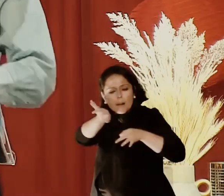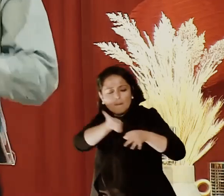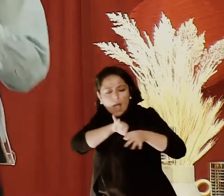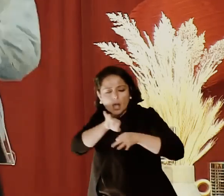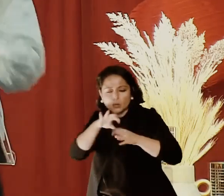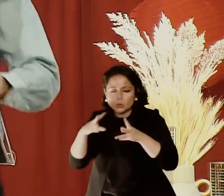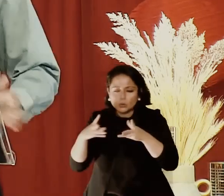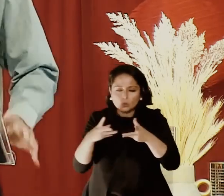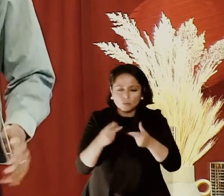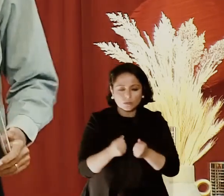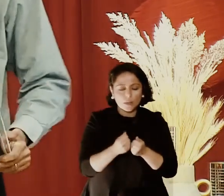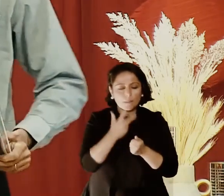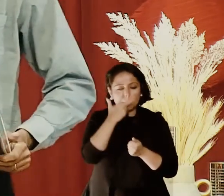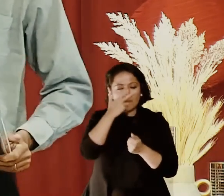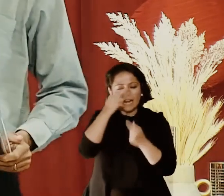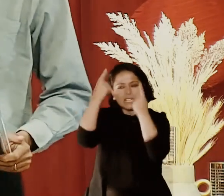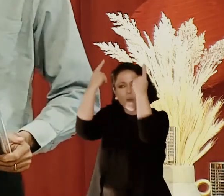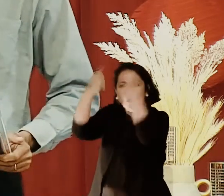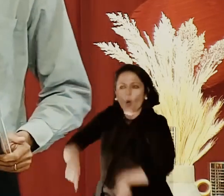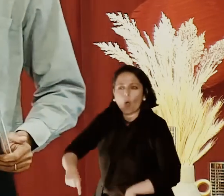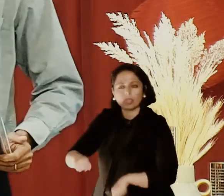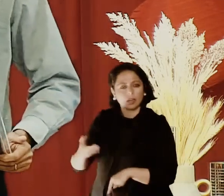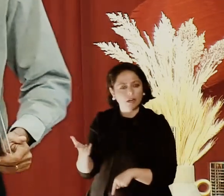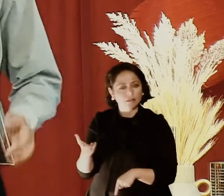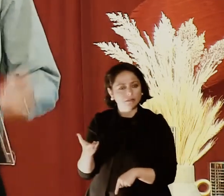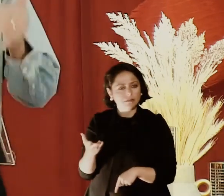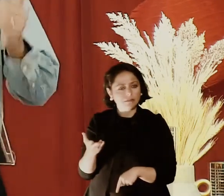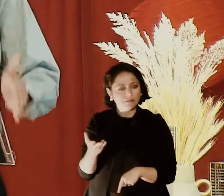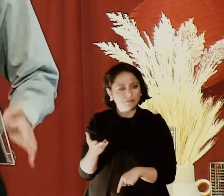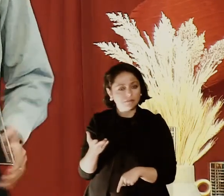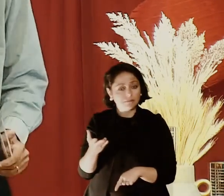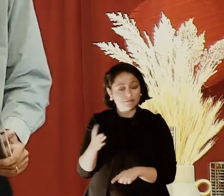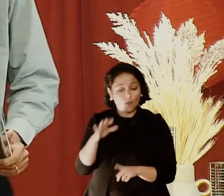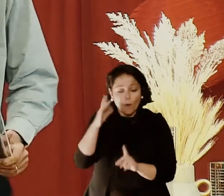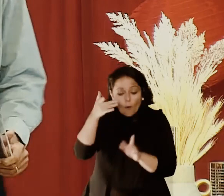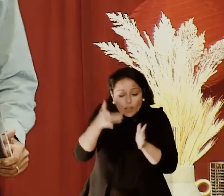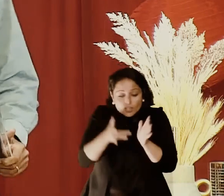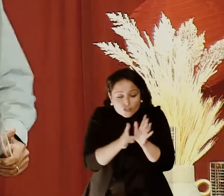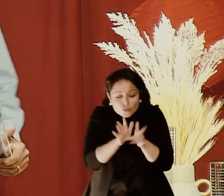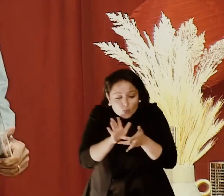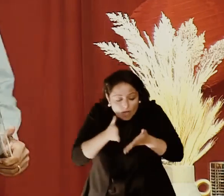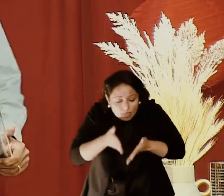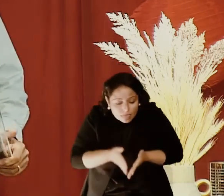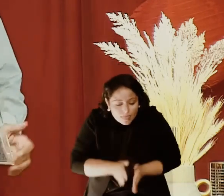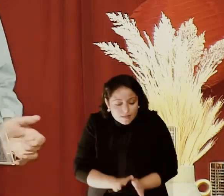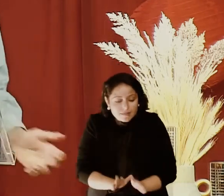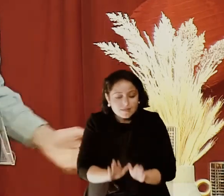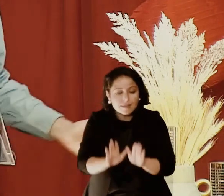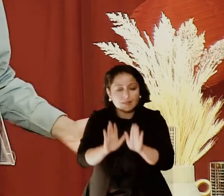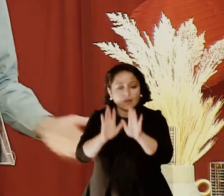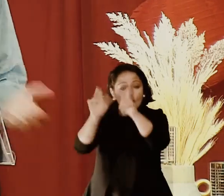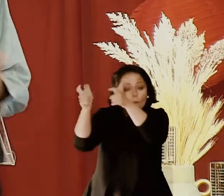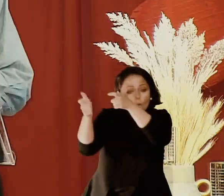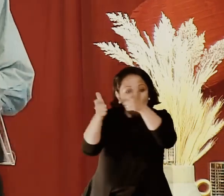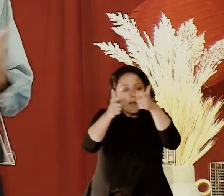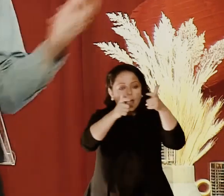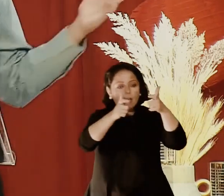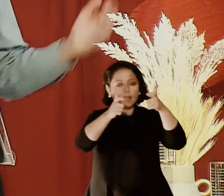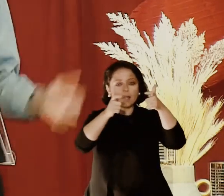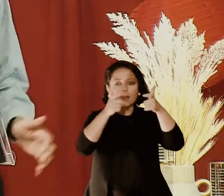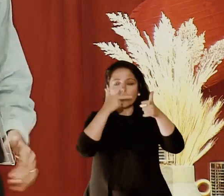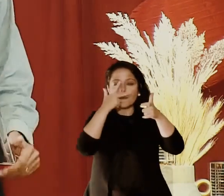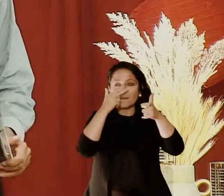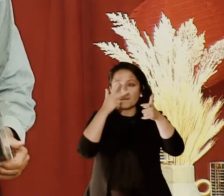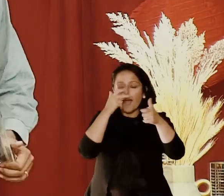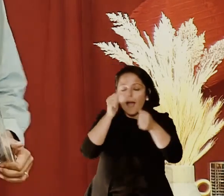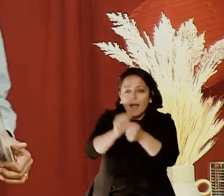se rebelar contra Deus. O rei chega, e ao invés de ser aclamado, ele não